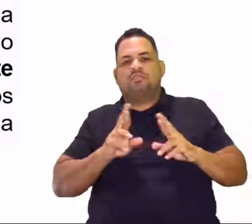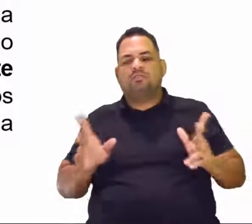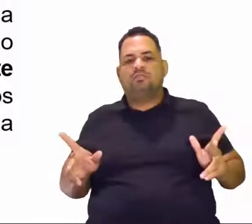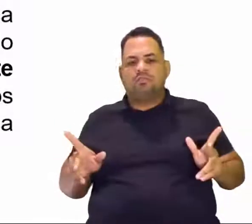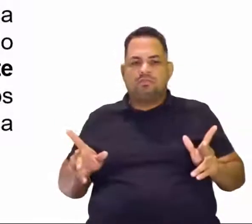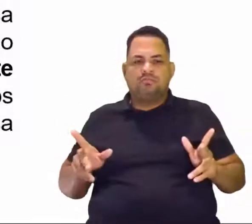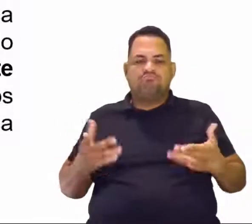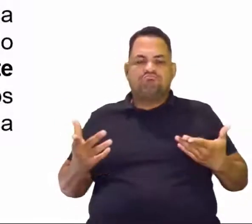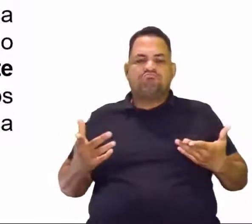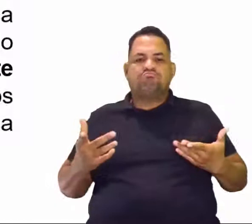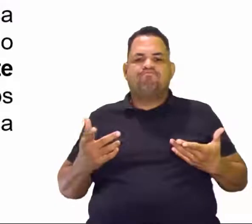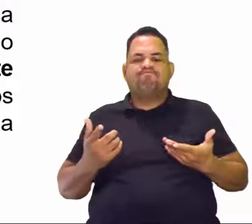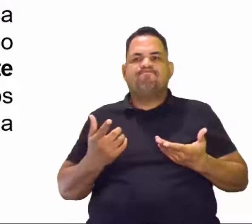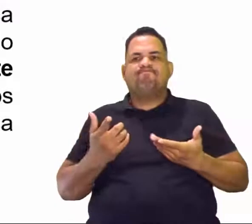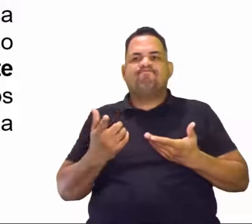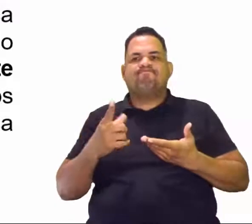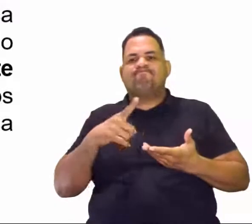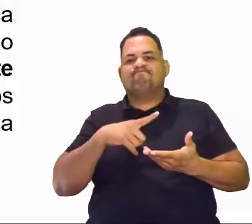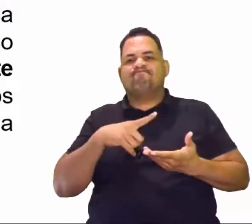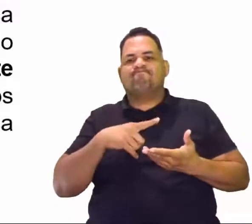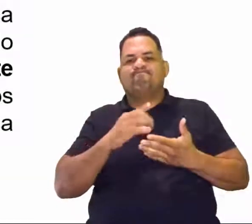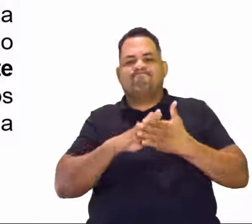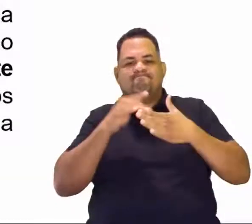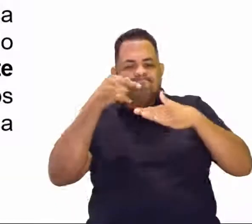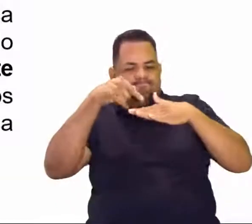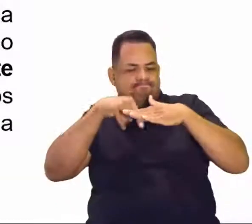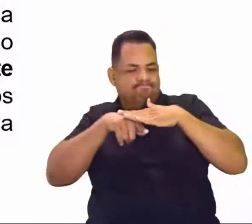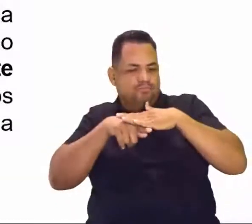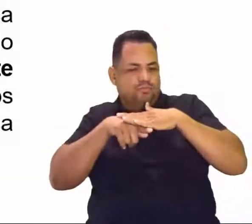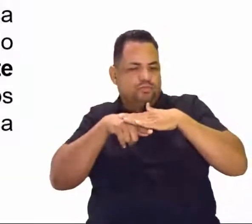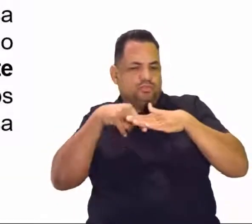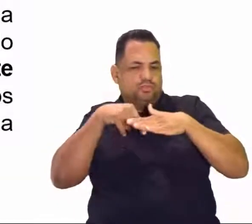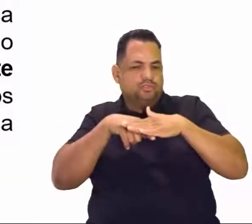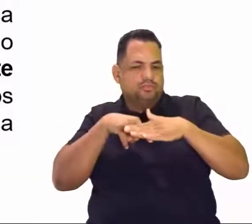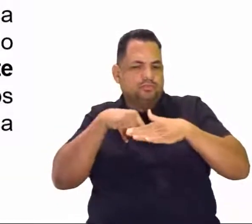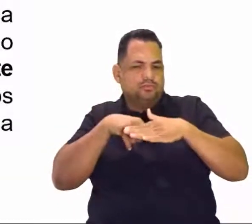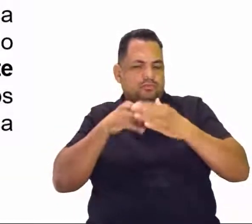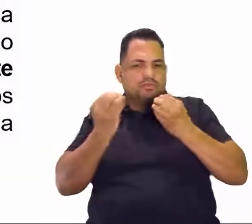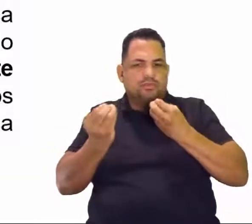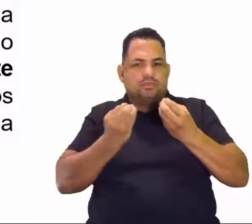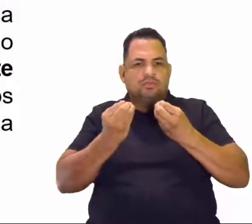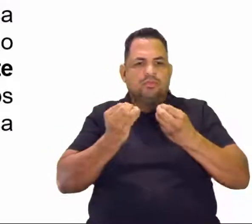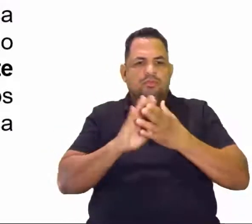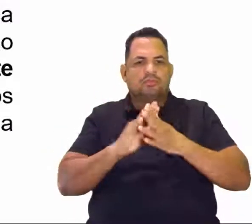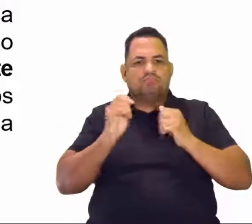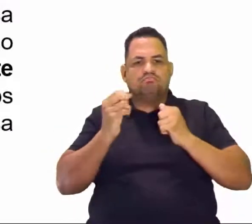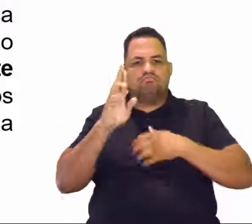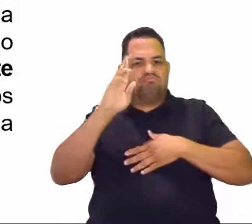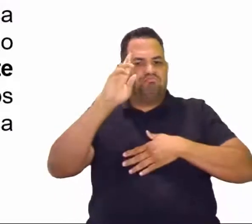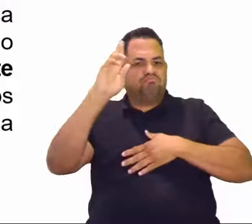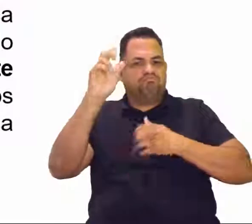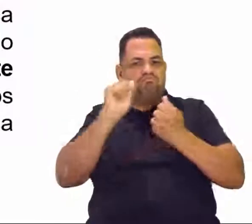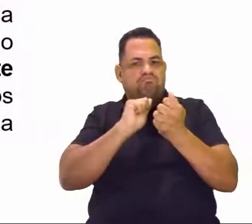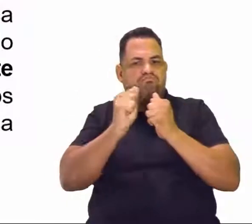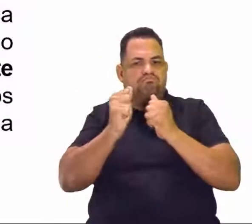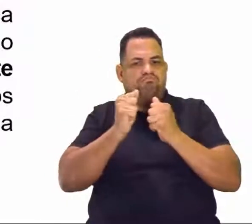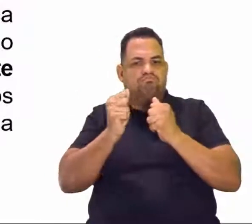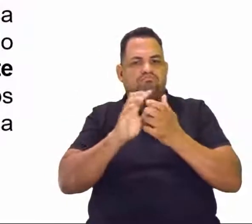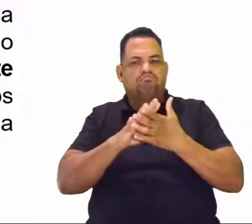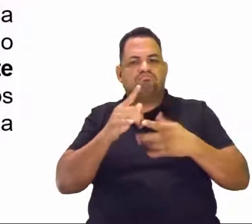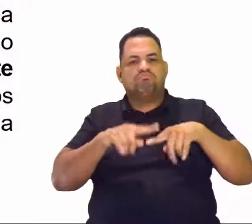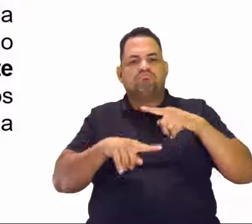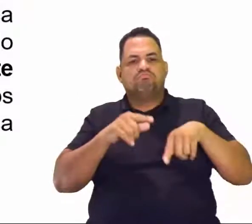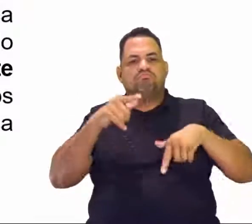né venha esse lado obscuro né Ou seja é a forma do me o controle dos recursos